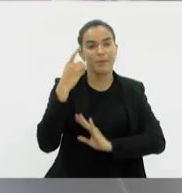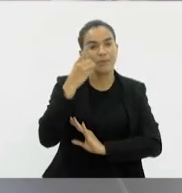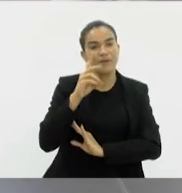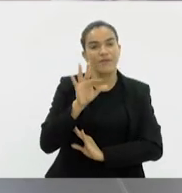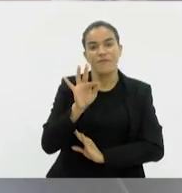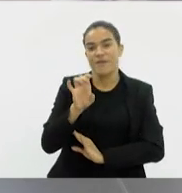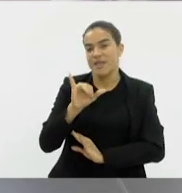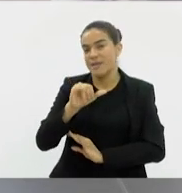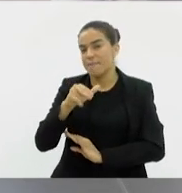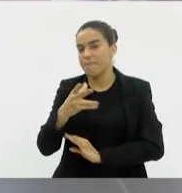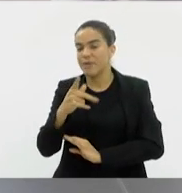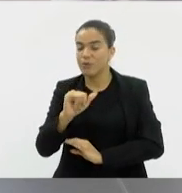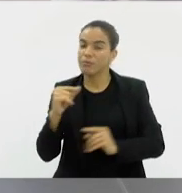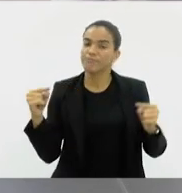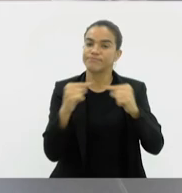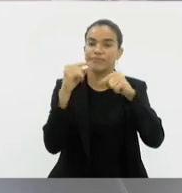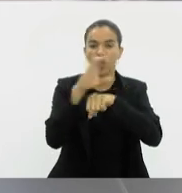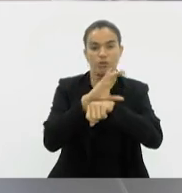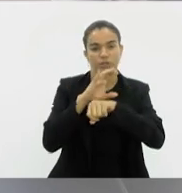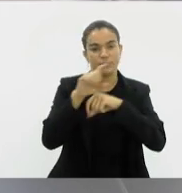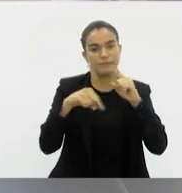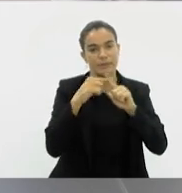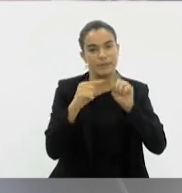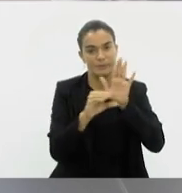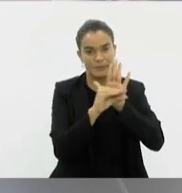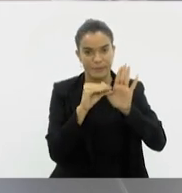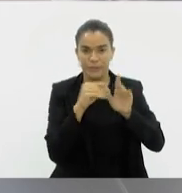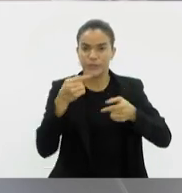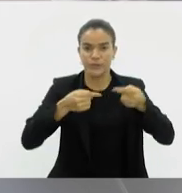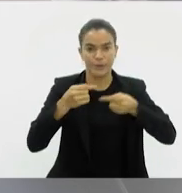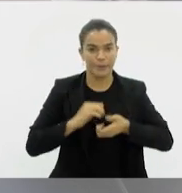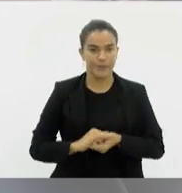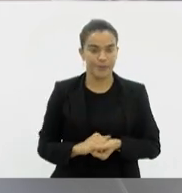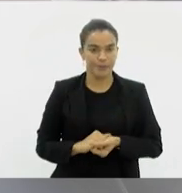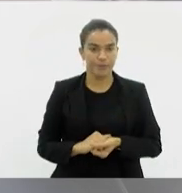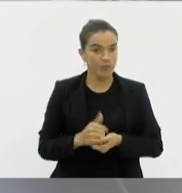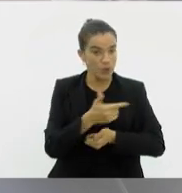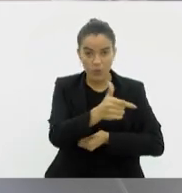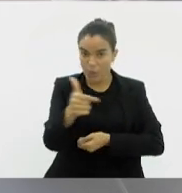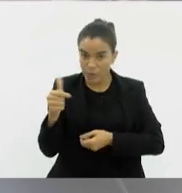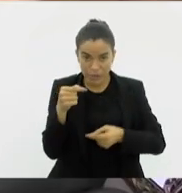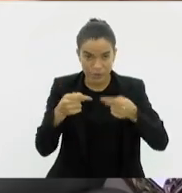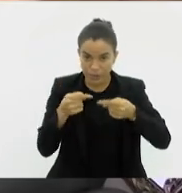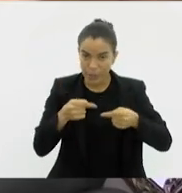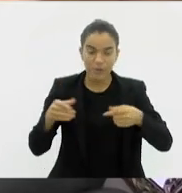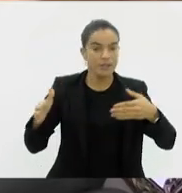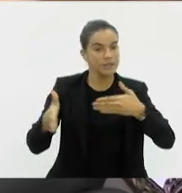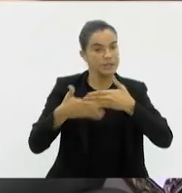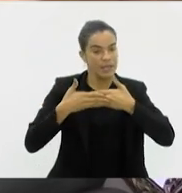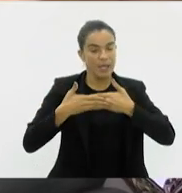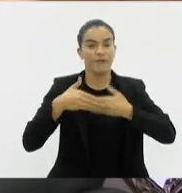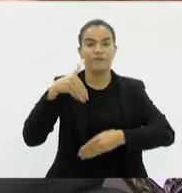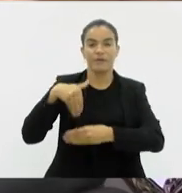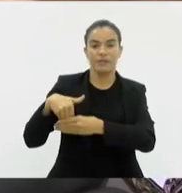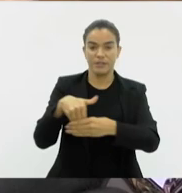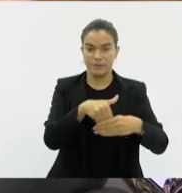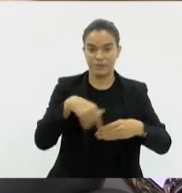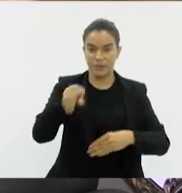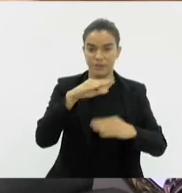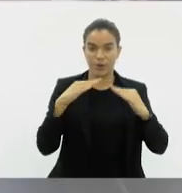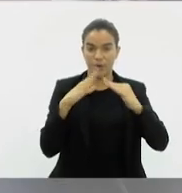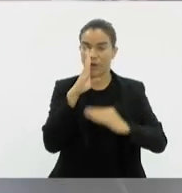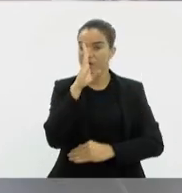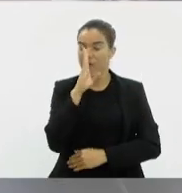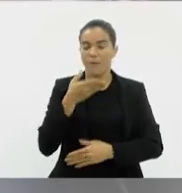pela constitucionalidade com emendas. Em discussão. Não havendo quem queira discutir, encerrada a discussão, em votação, os senhores que